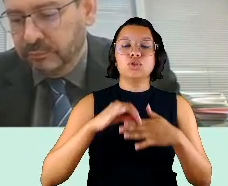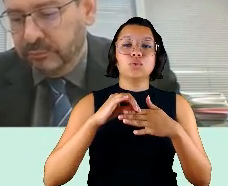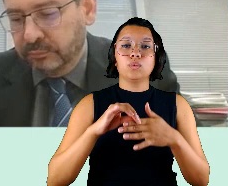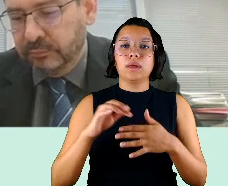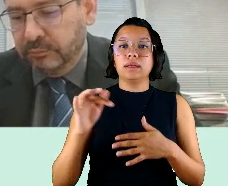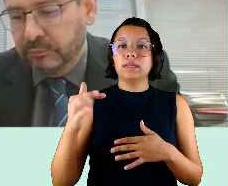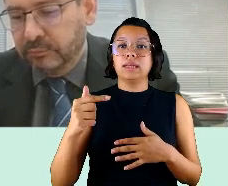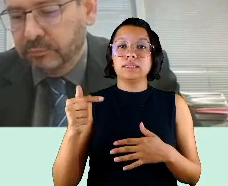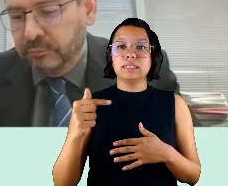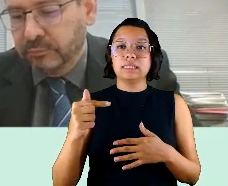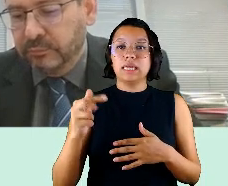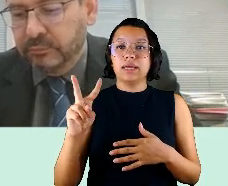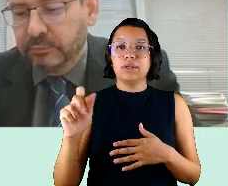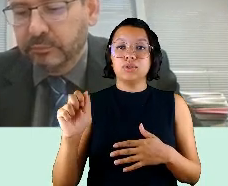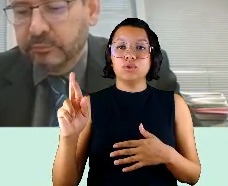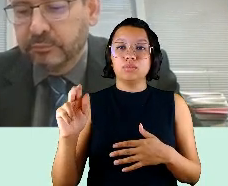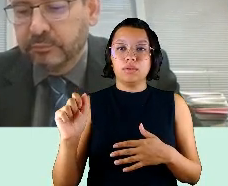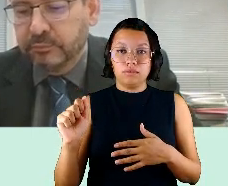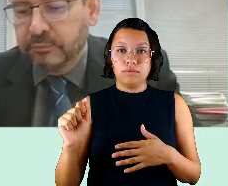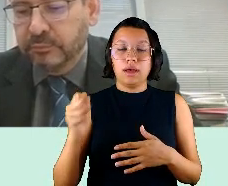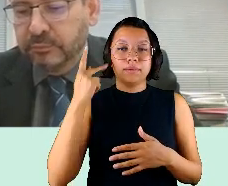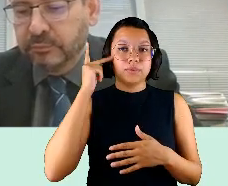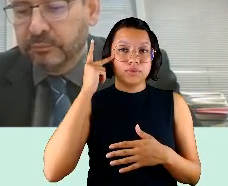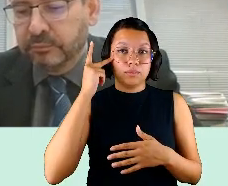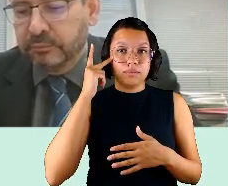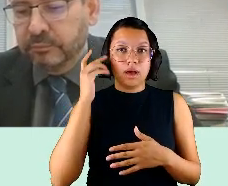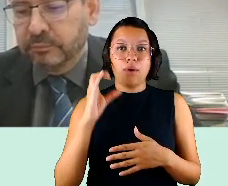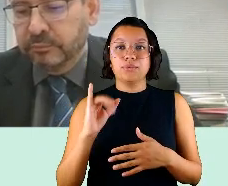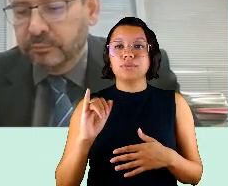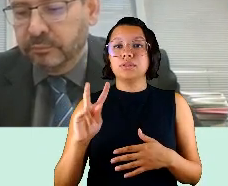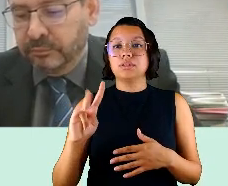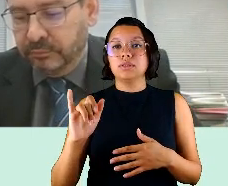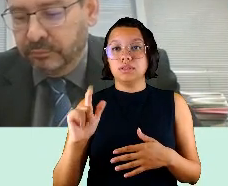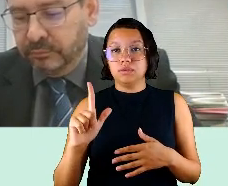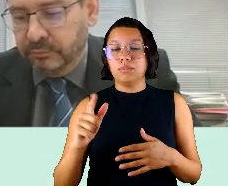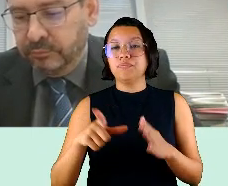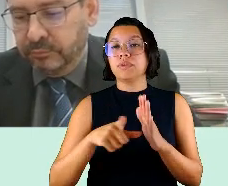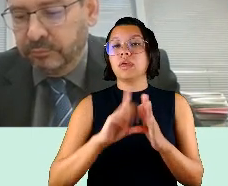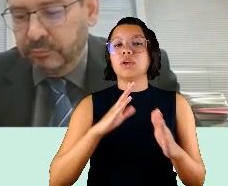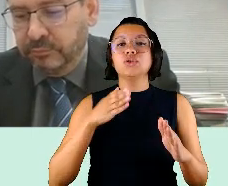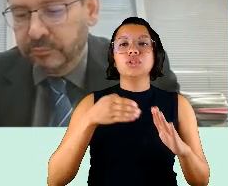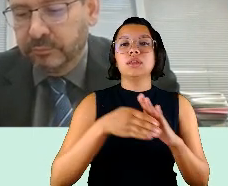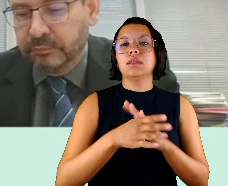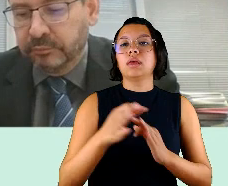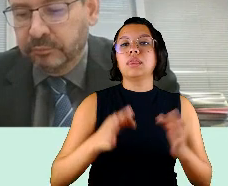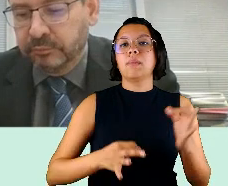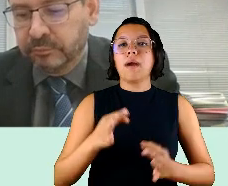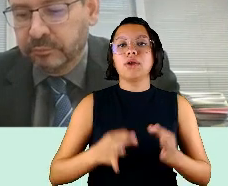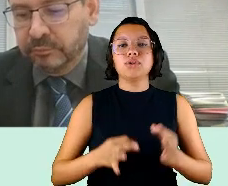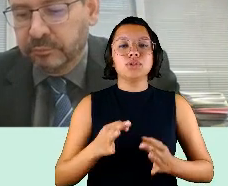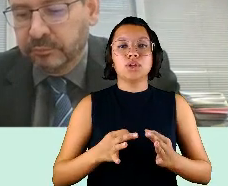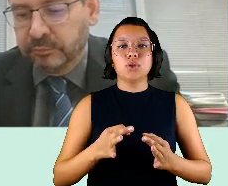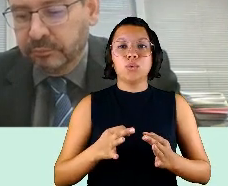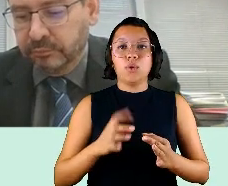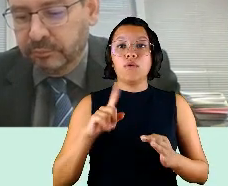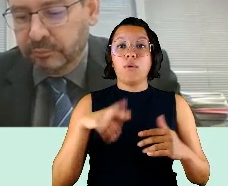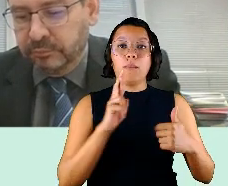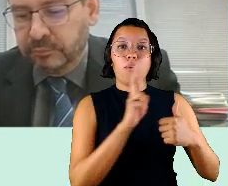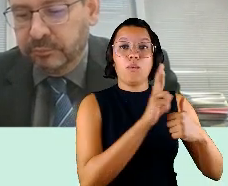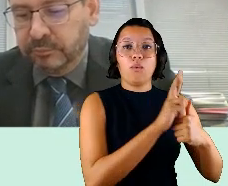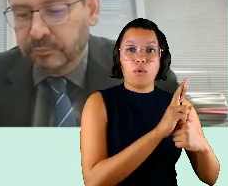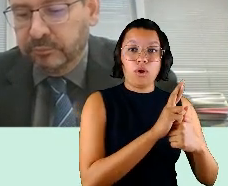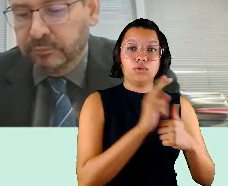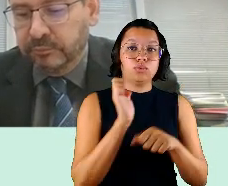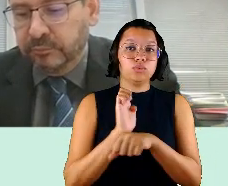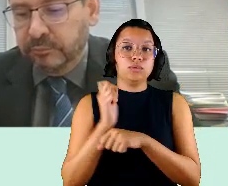Federal Civil da Subseção de São Paulo, foi, antes de ingressar na magistratura, procuradora do Estado de São